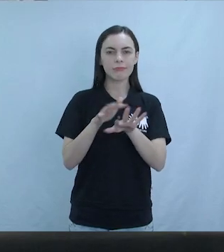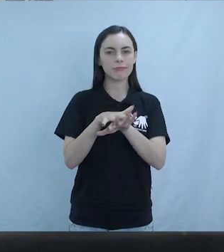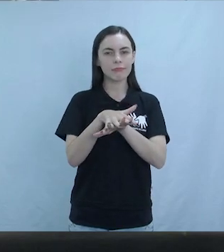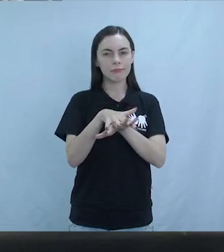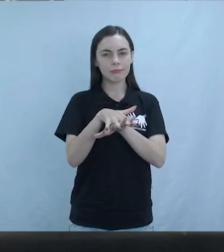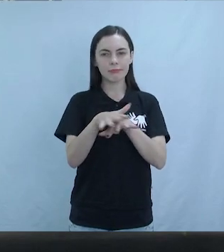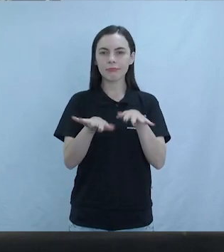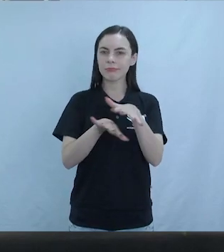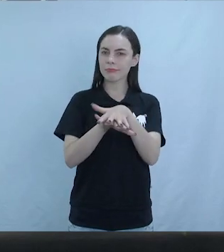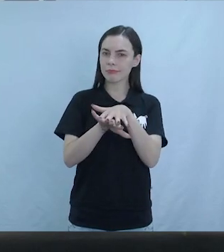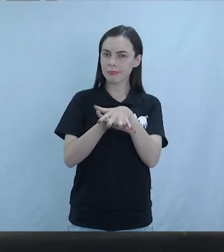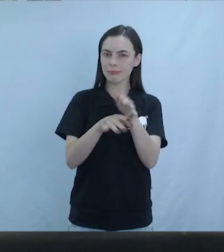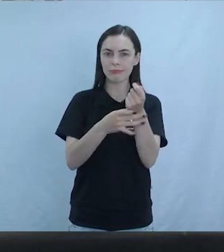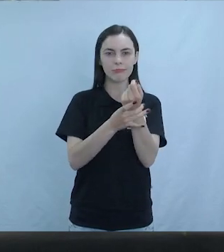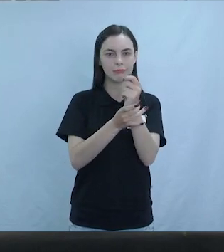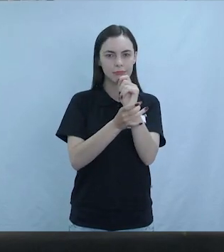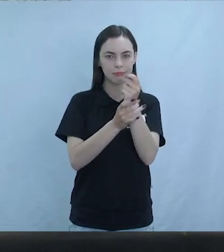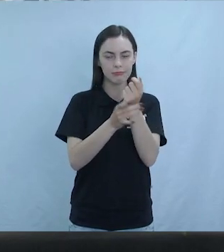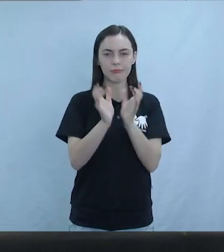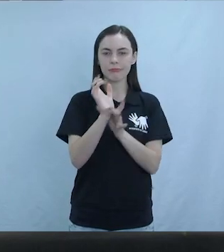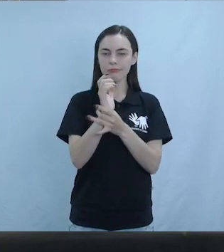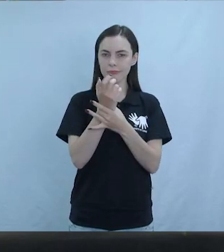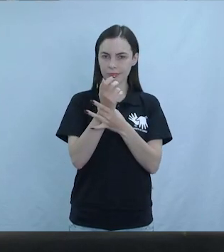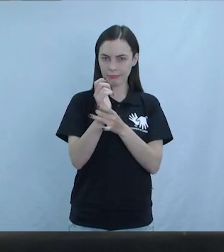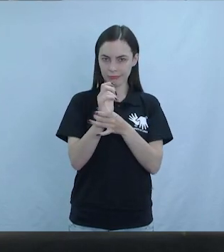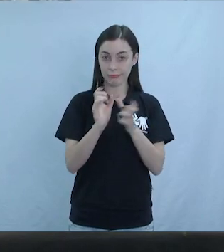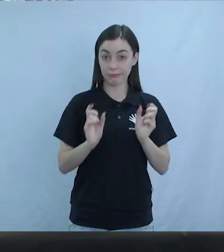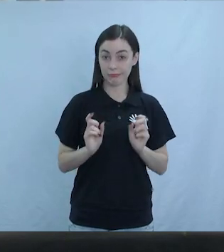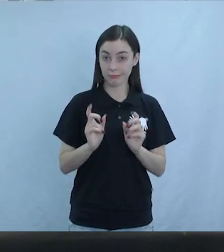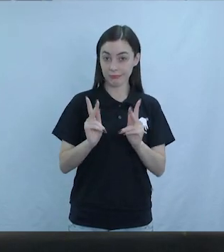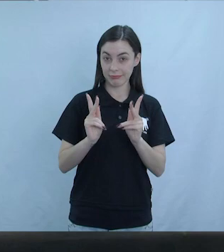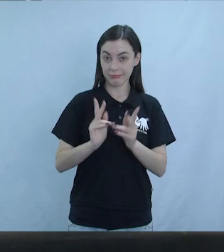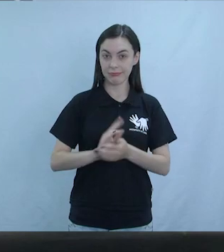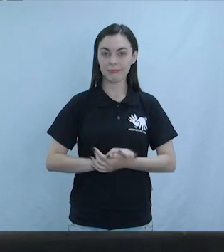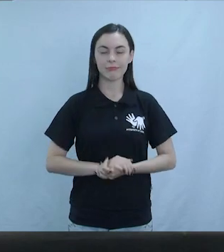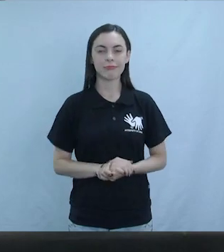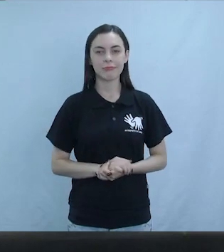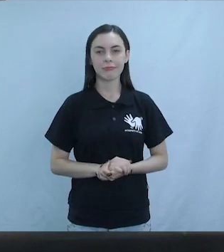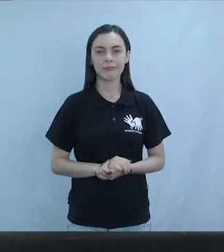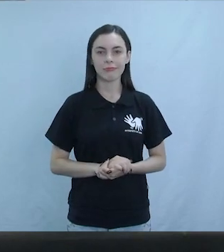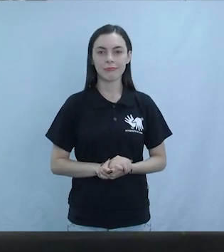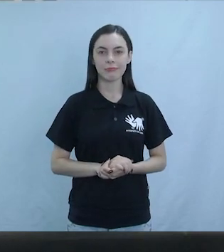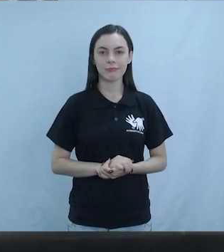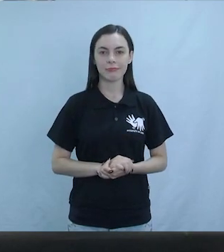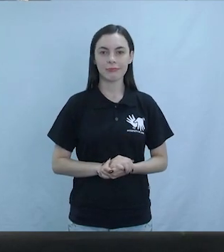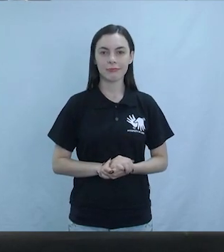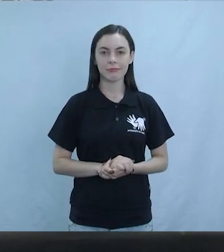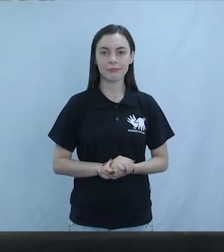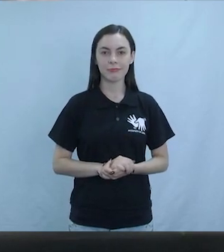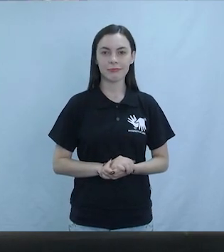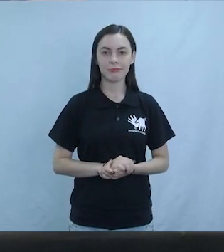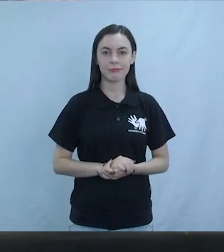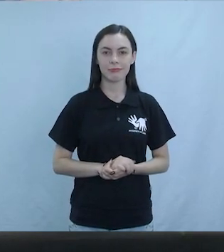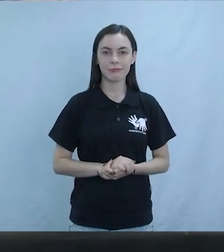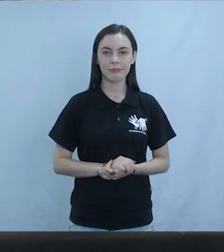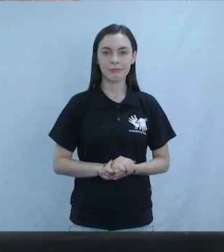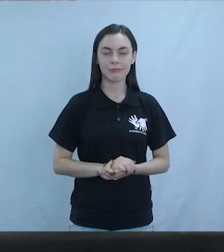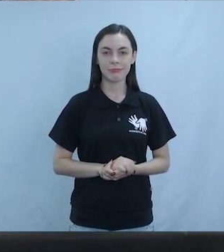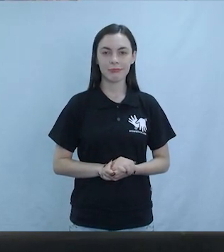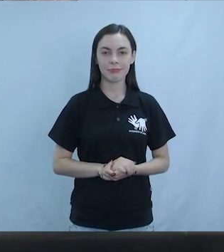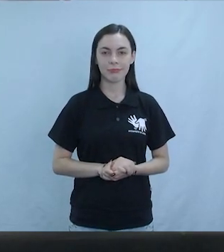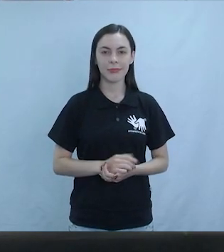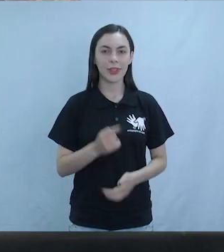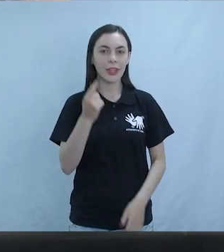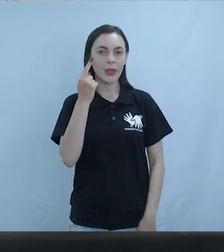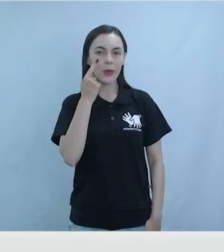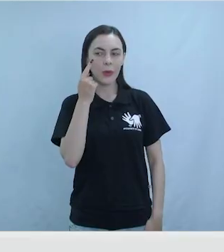dedos, nos punhos, tá? Em todos os detalhes. Ok? Muito bem. E aí... olhem